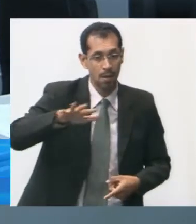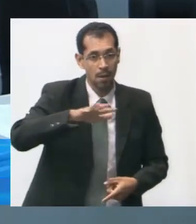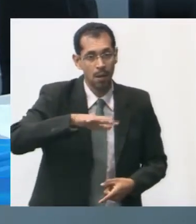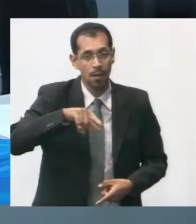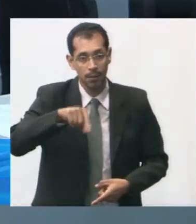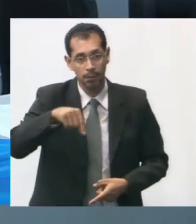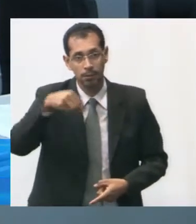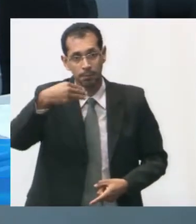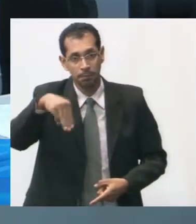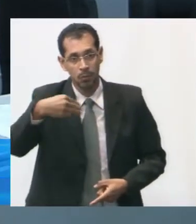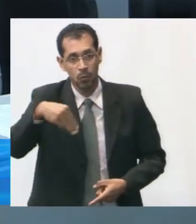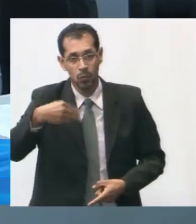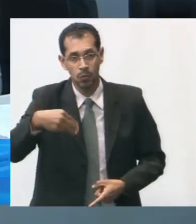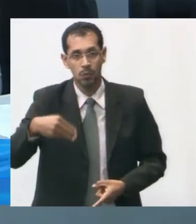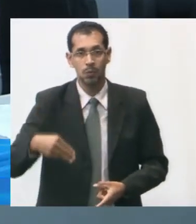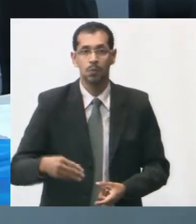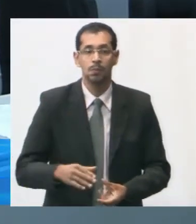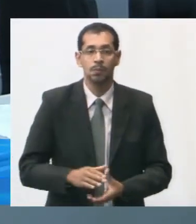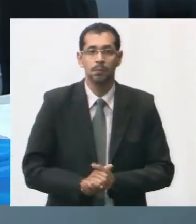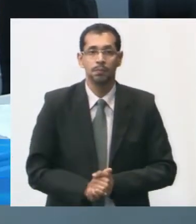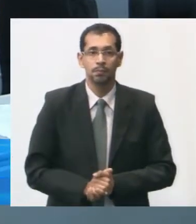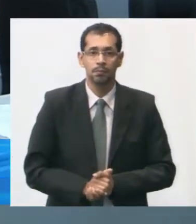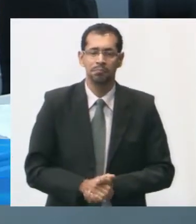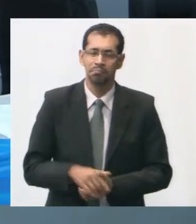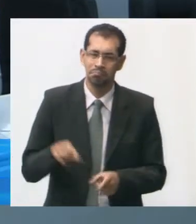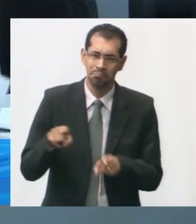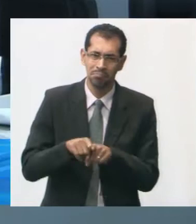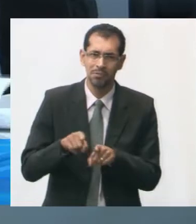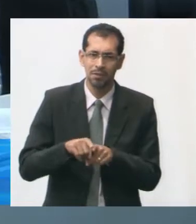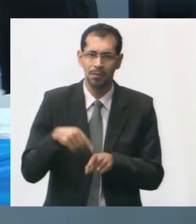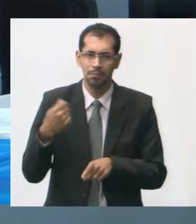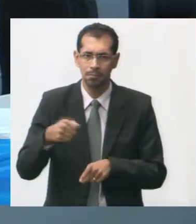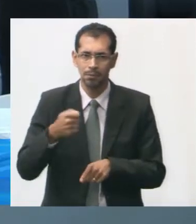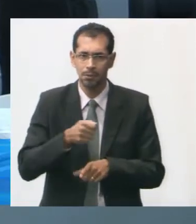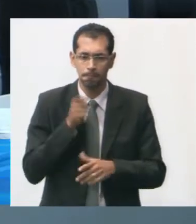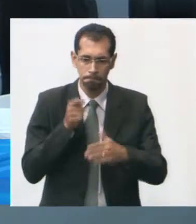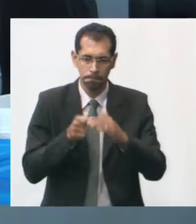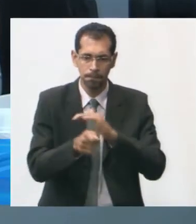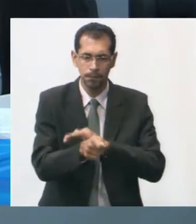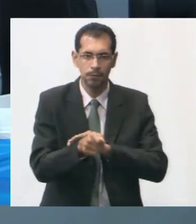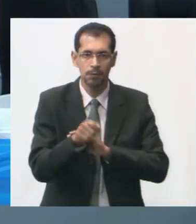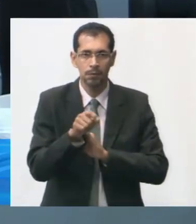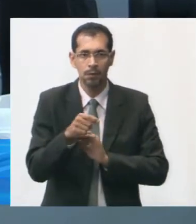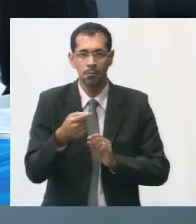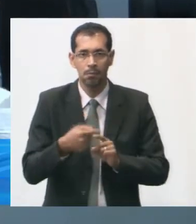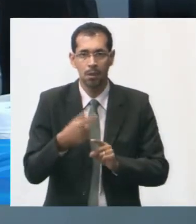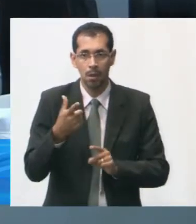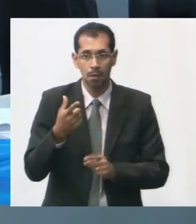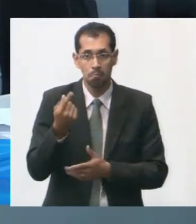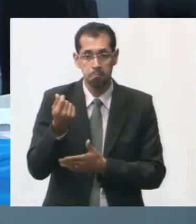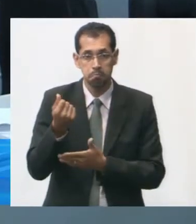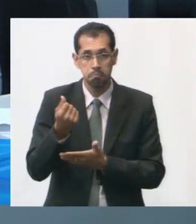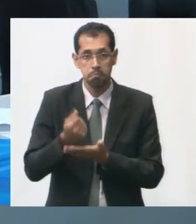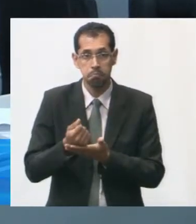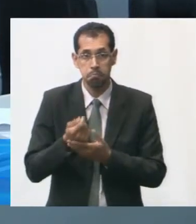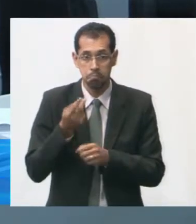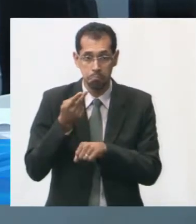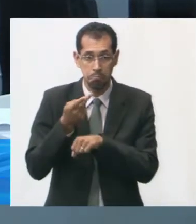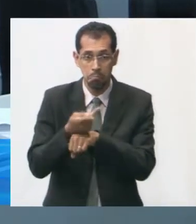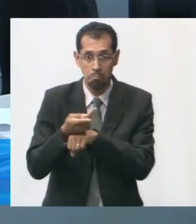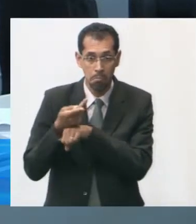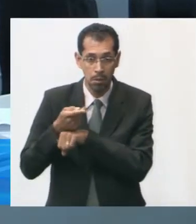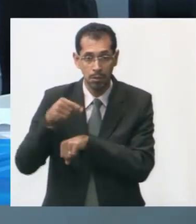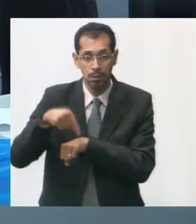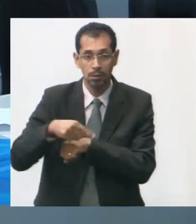importante que a região de Maruípe fosse também contemplada nessa chegada desse investimento de 400 milhões aqui na